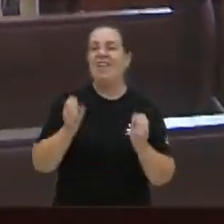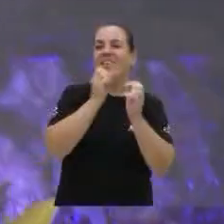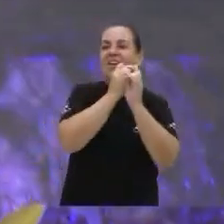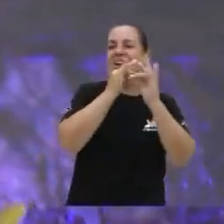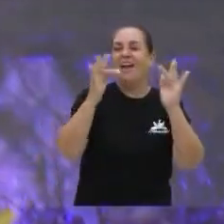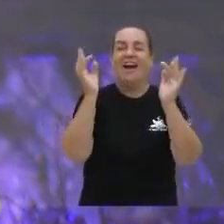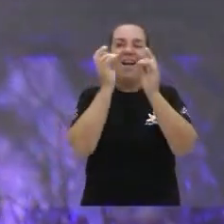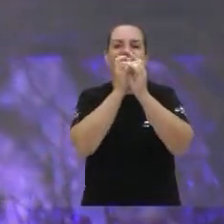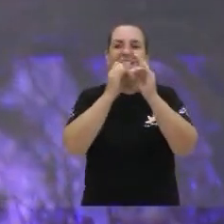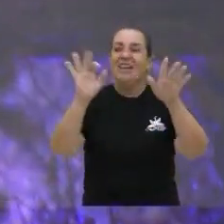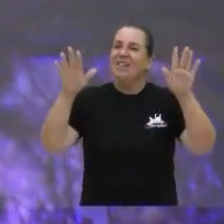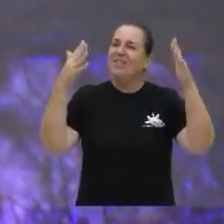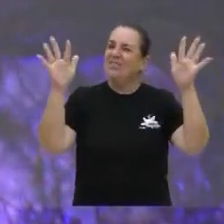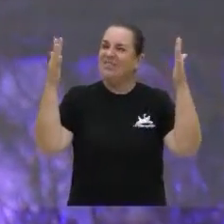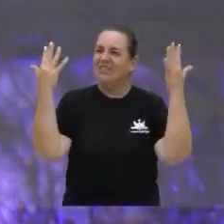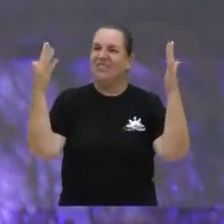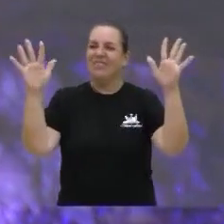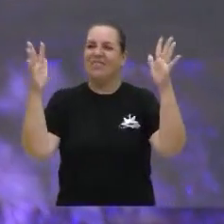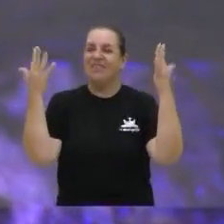glória, glória,